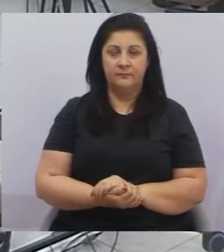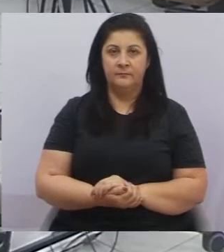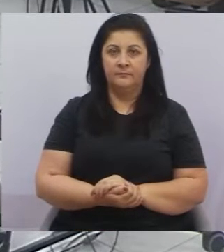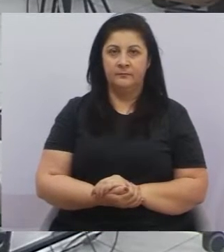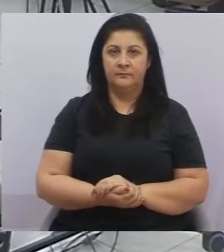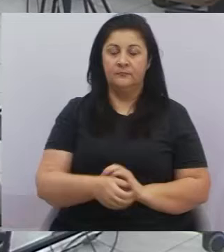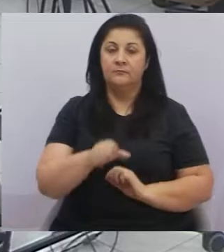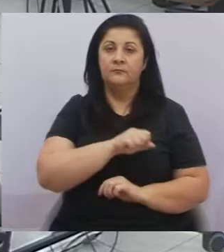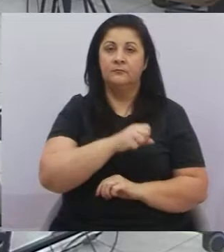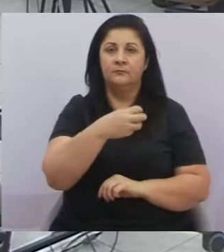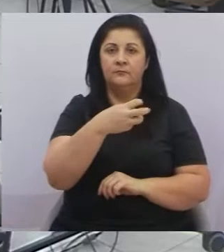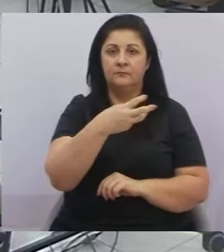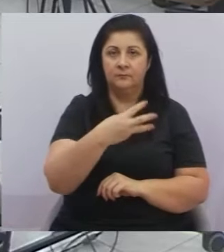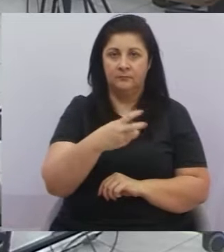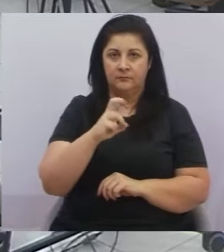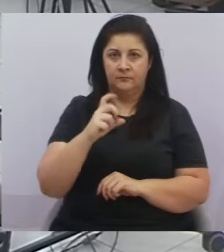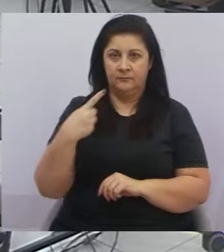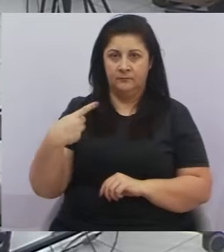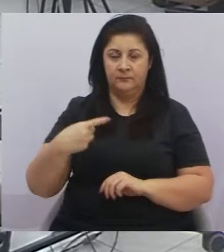Requerimento 351.